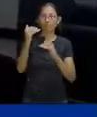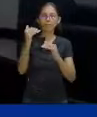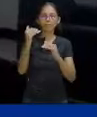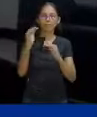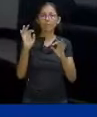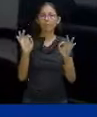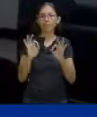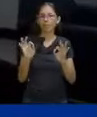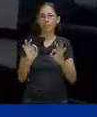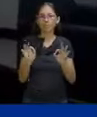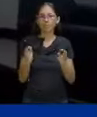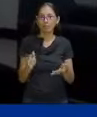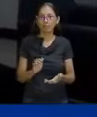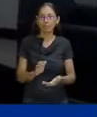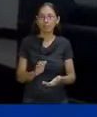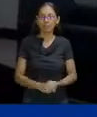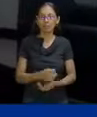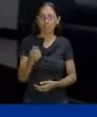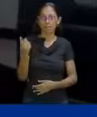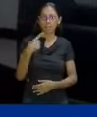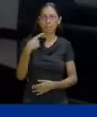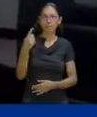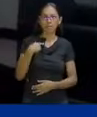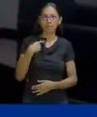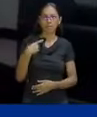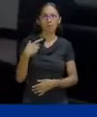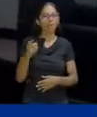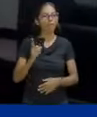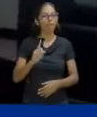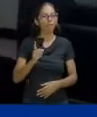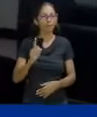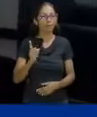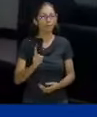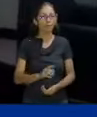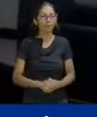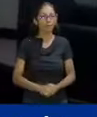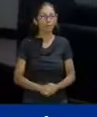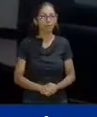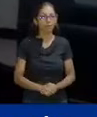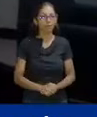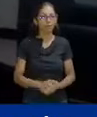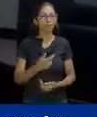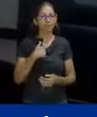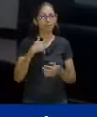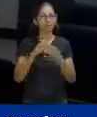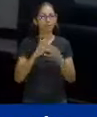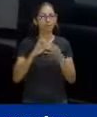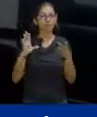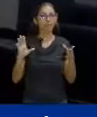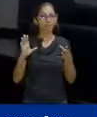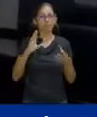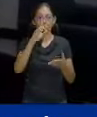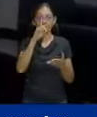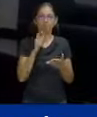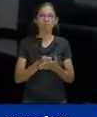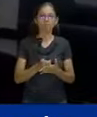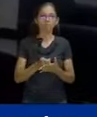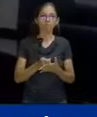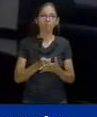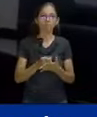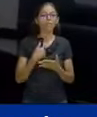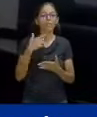de limitar o meu livre convencimento motivado. E dentro do meu livre convencimento motivado, eu estou